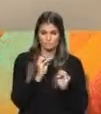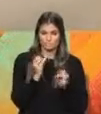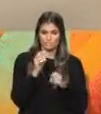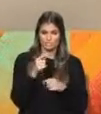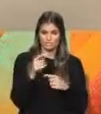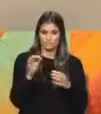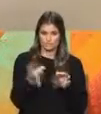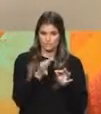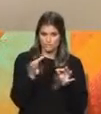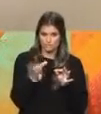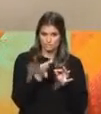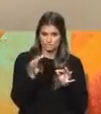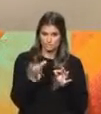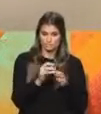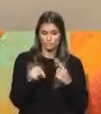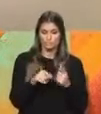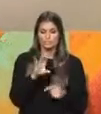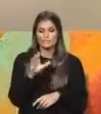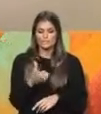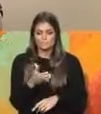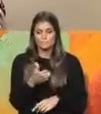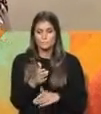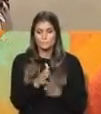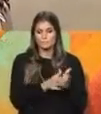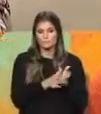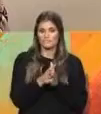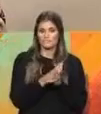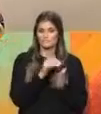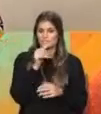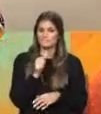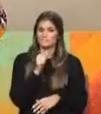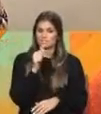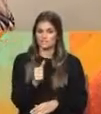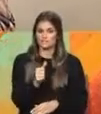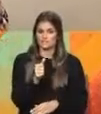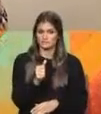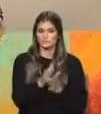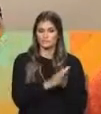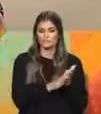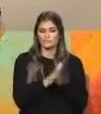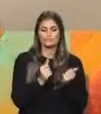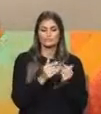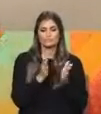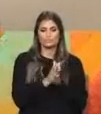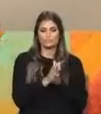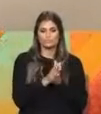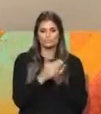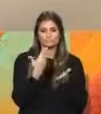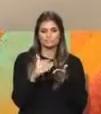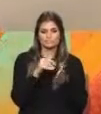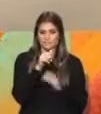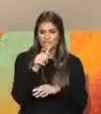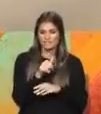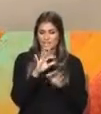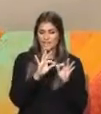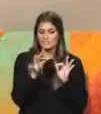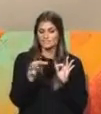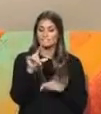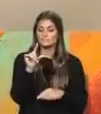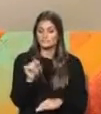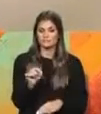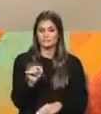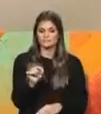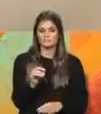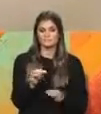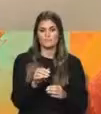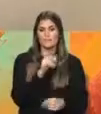tipo de bordados noutro concelho. Aproveitamos a castanha, ou por outra, aproveitamos tudo da castanha, inclusivamente a casca. Então,